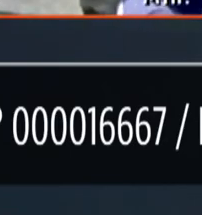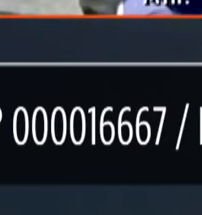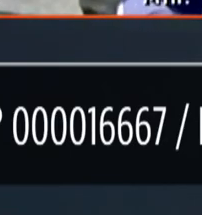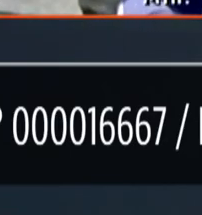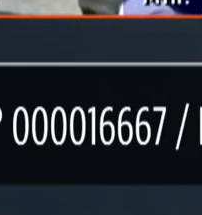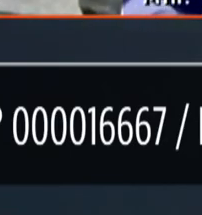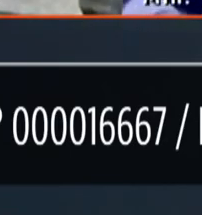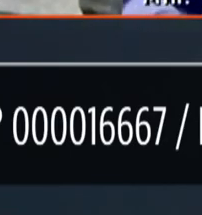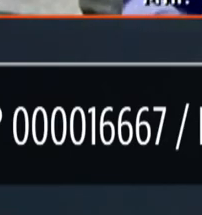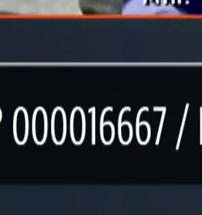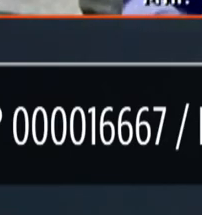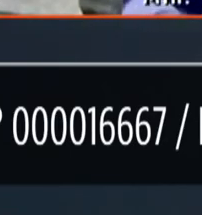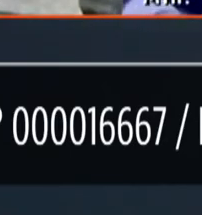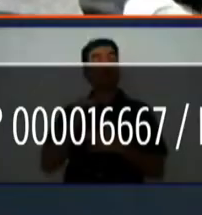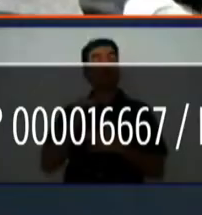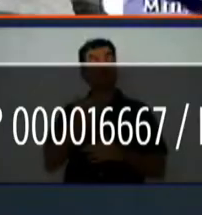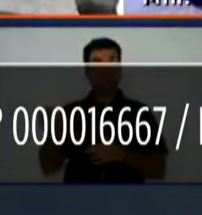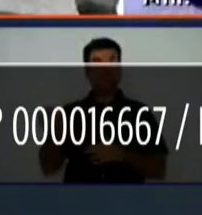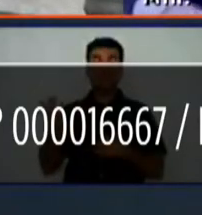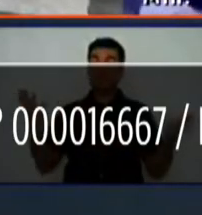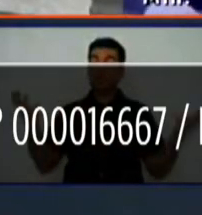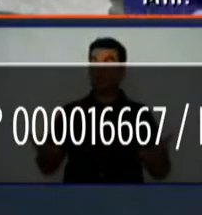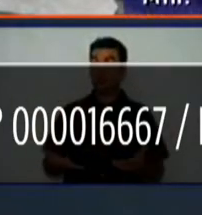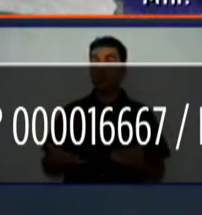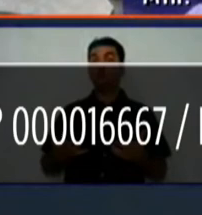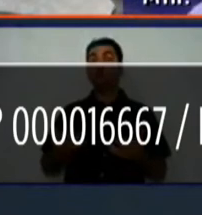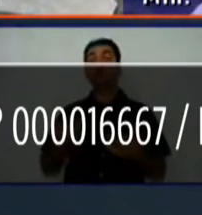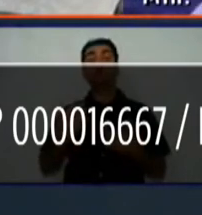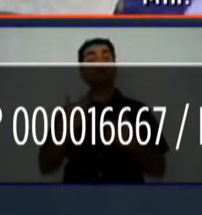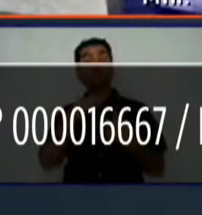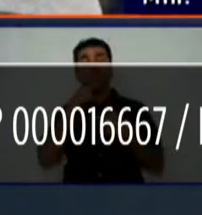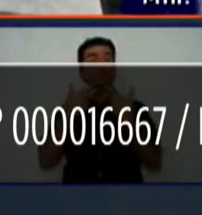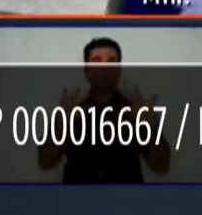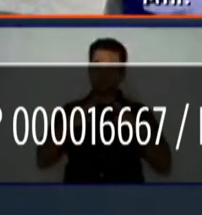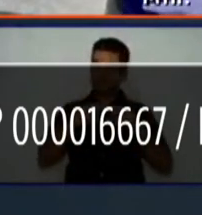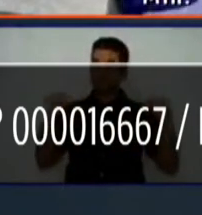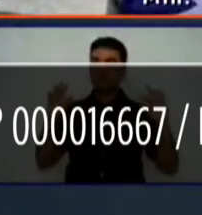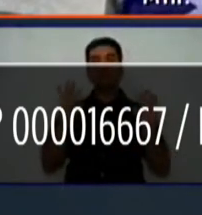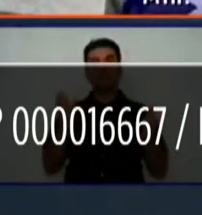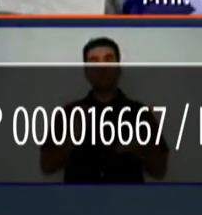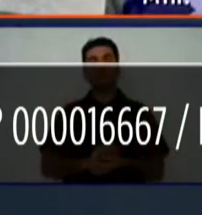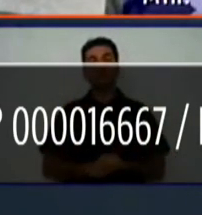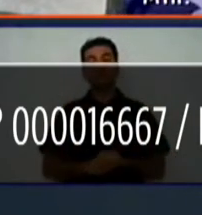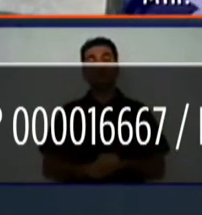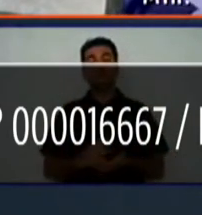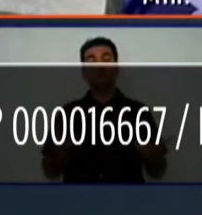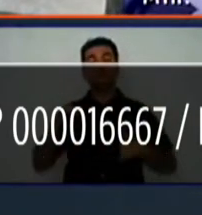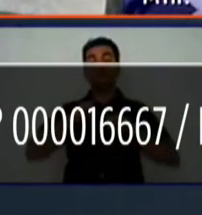a proposta que trago é de que a irregularidade foi sanada também. Publicidade e